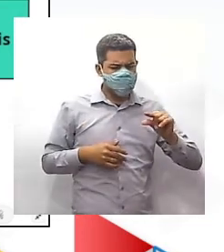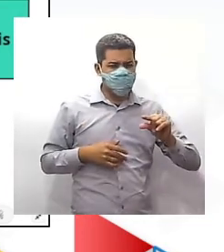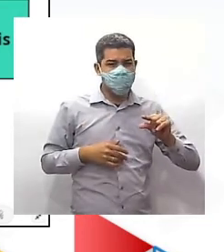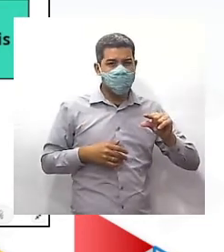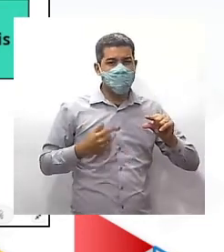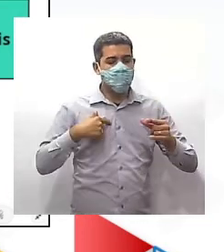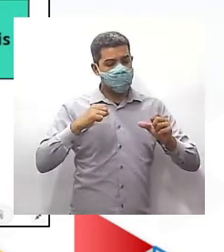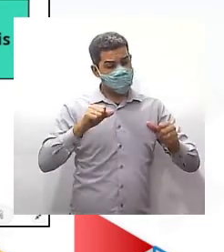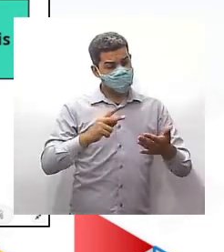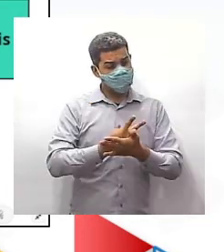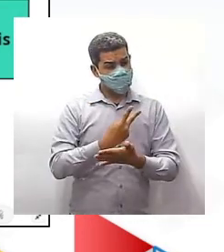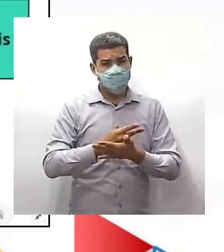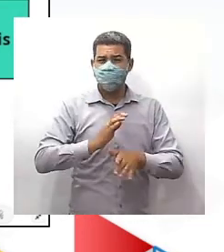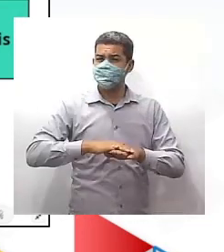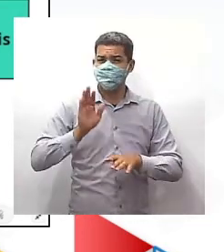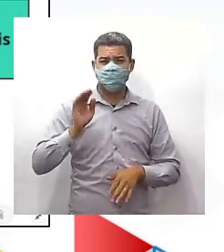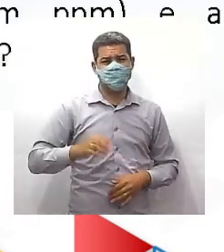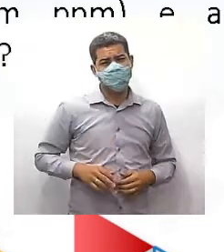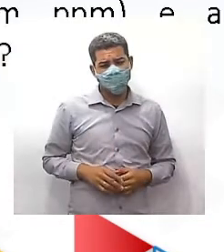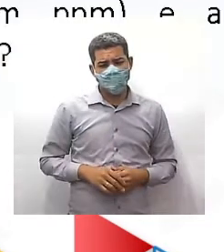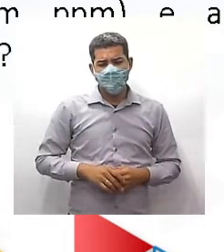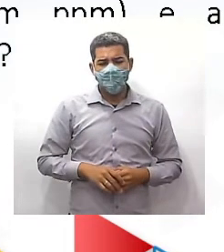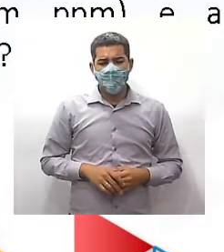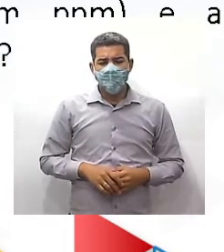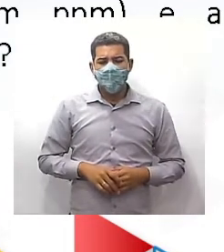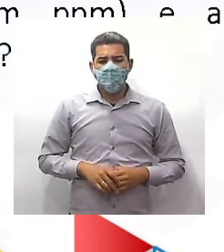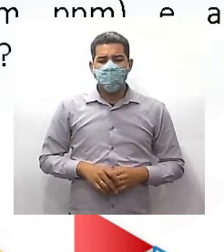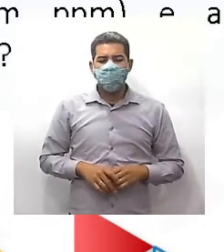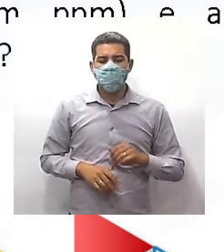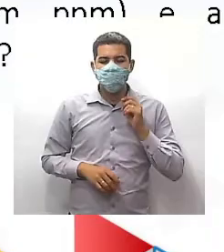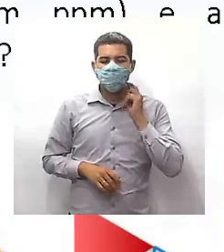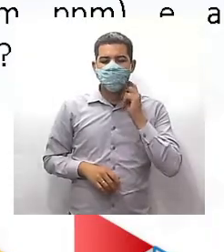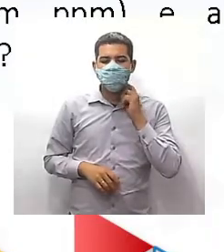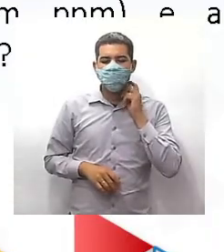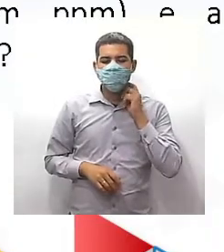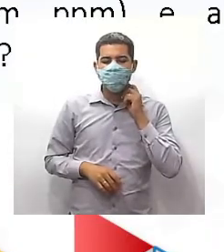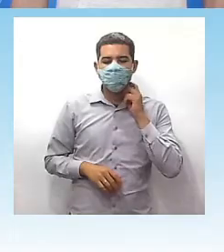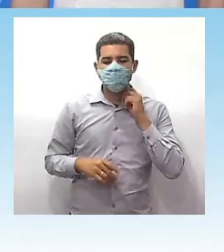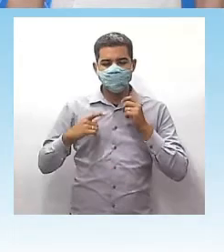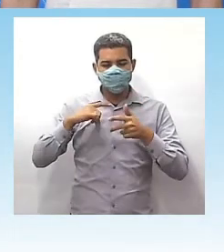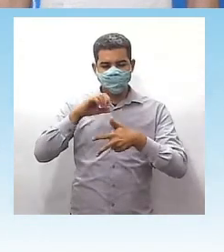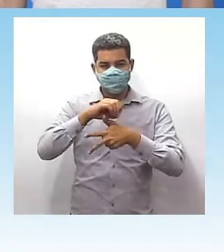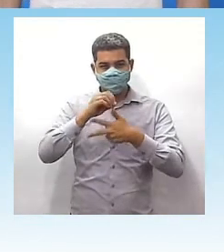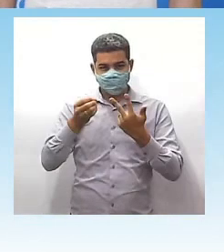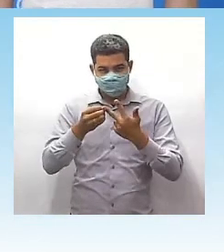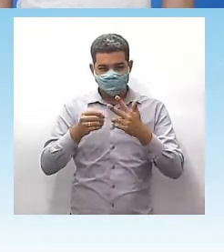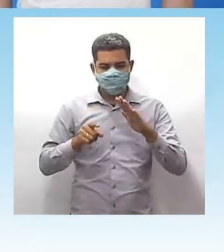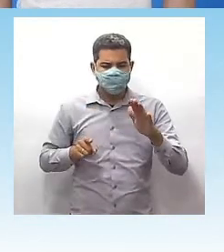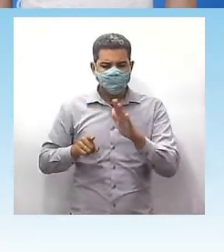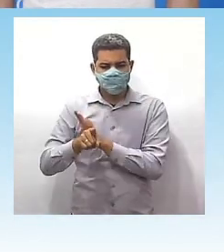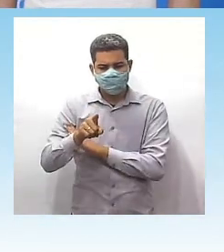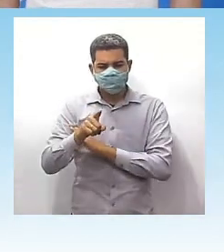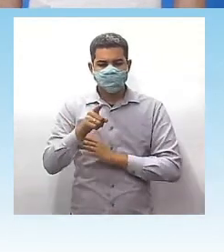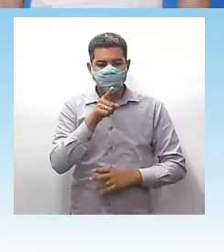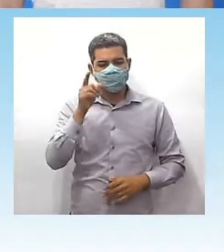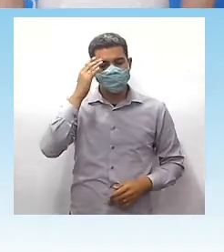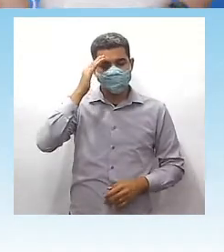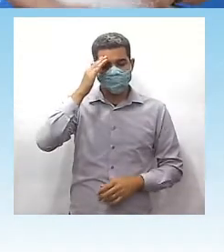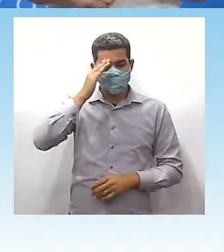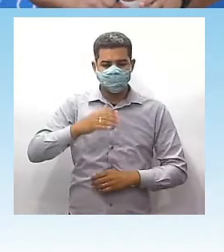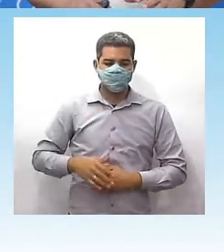aumenta. Isso não é bom, tá bom? Se liga aí. Agora eu peguei uma questão do Enem para a gente resolver e vocês começarem a entender